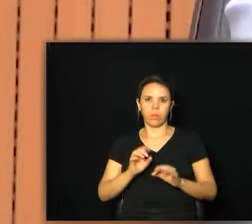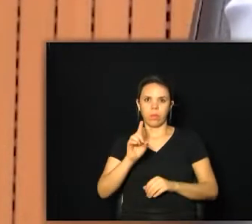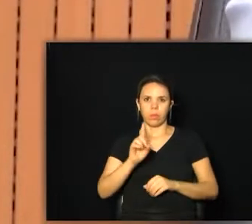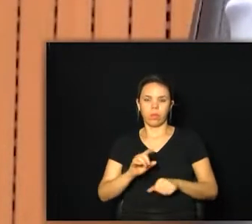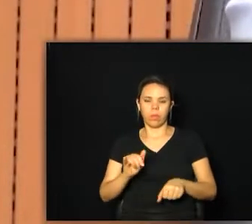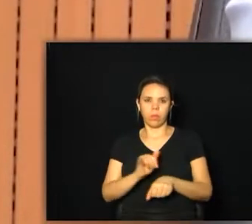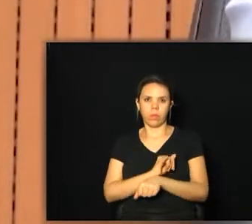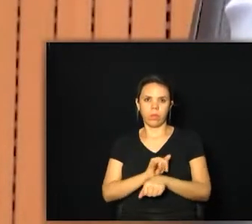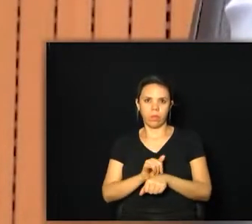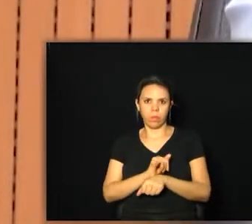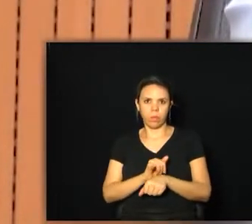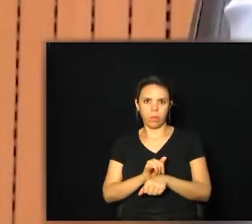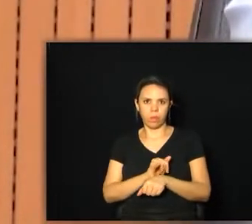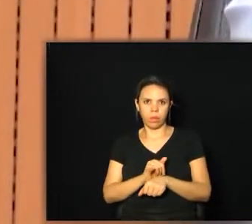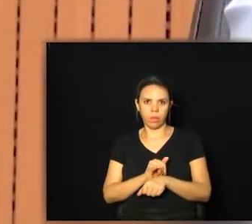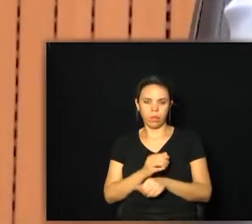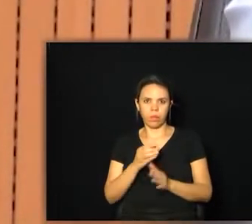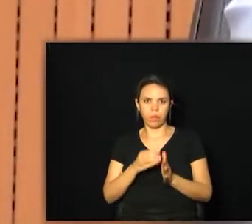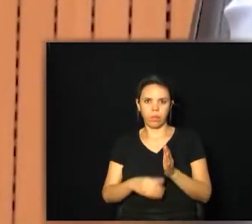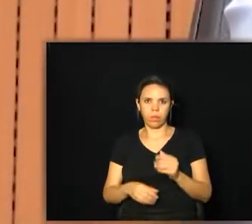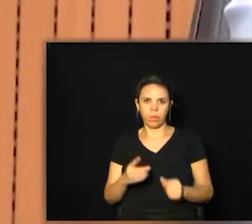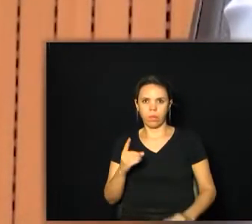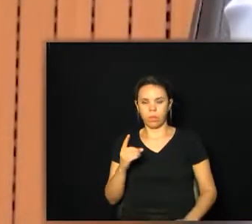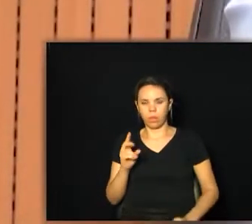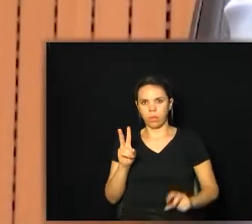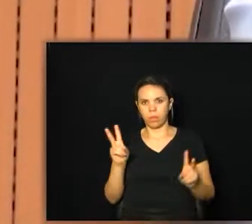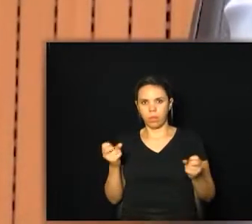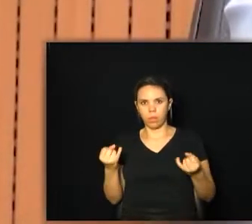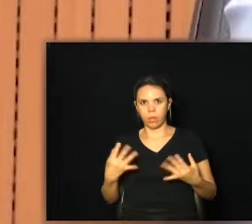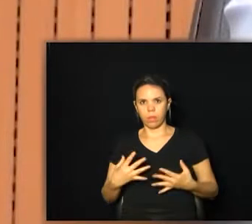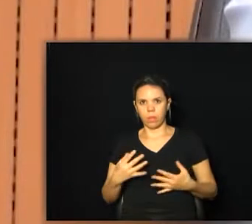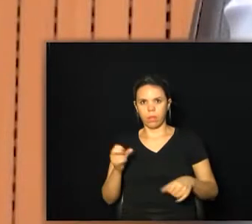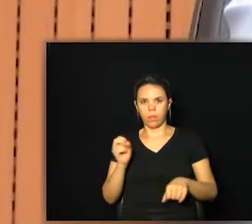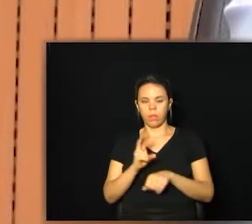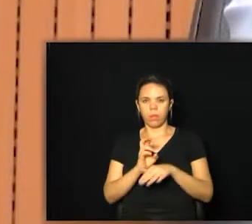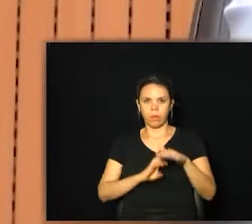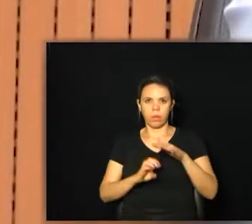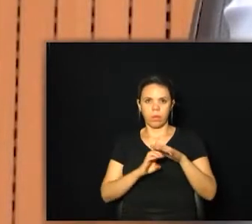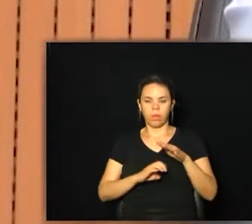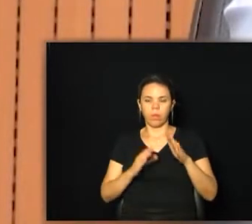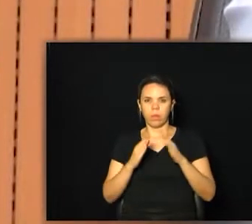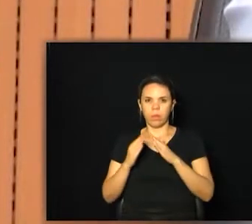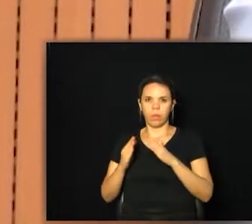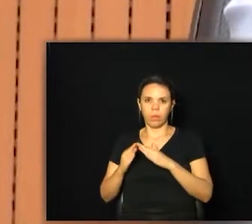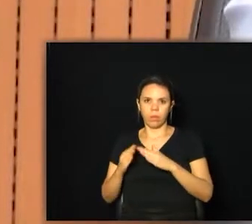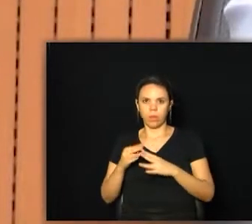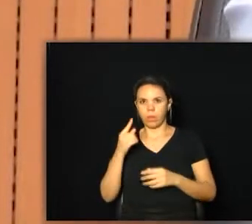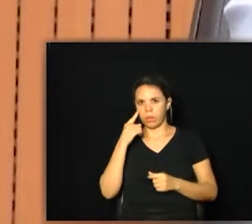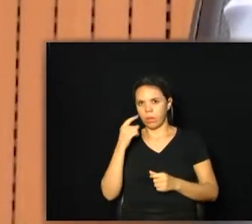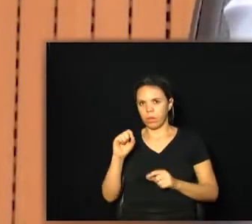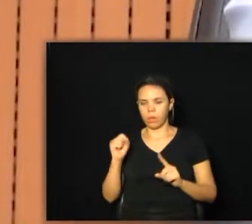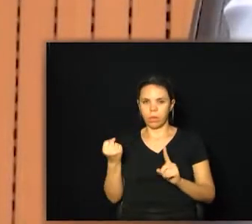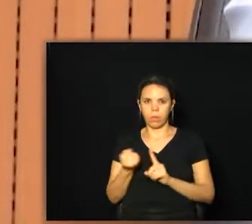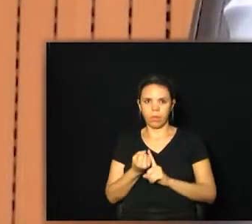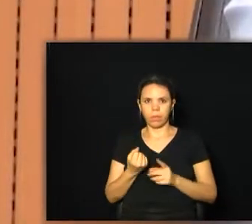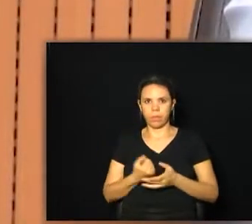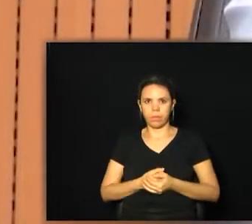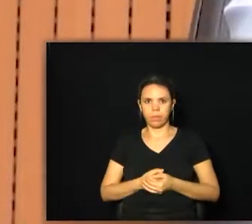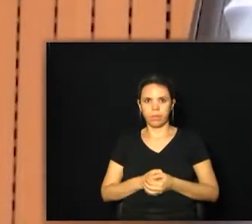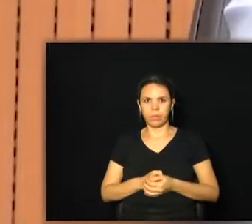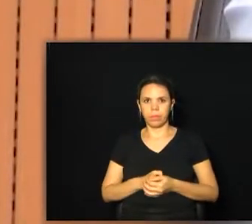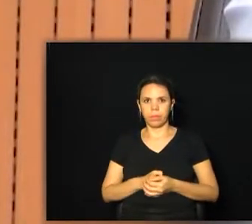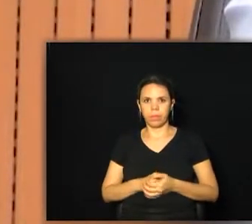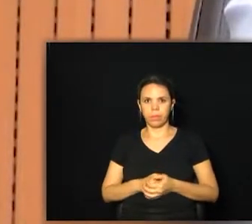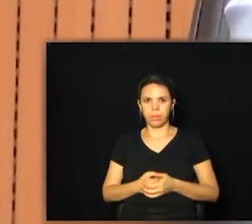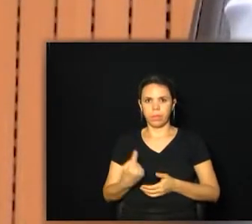Estratégico no capítulo que trata dos empreendimentos habitacionais de interesse social.